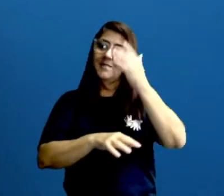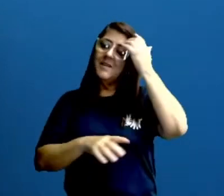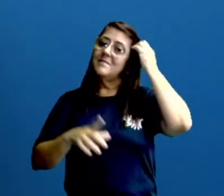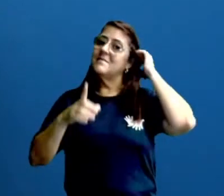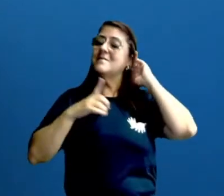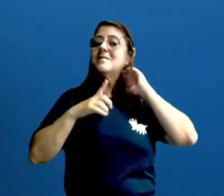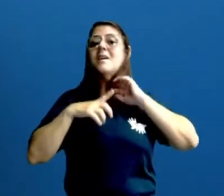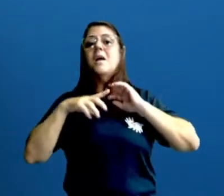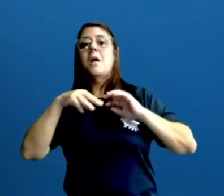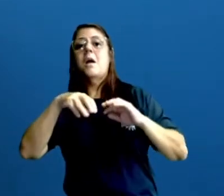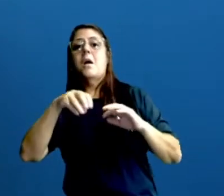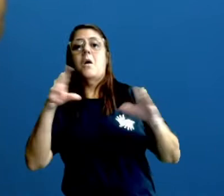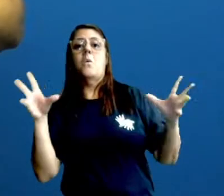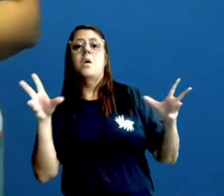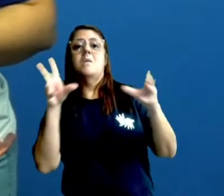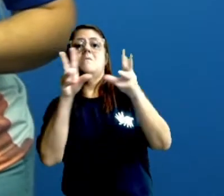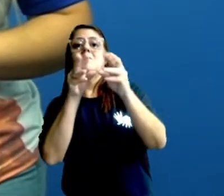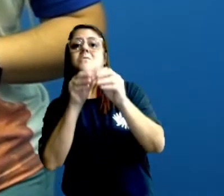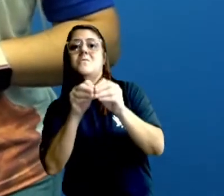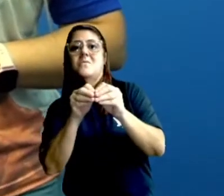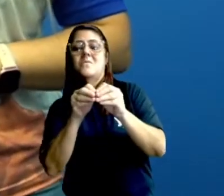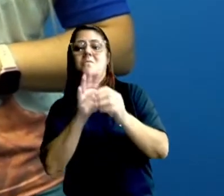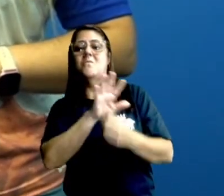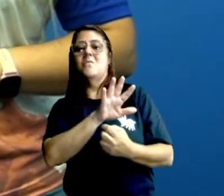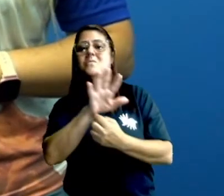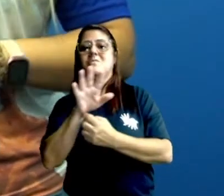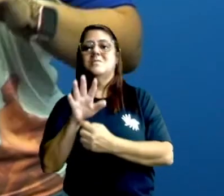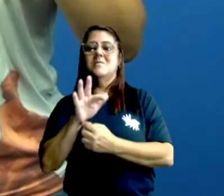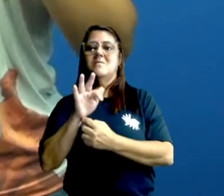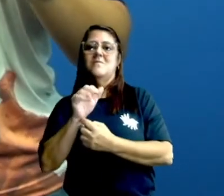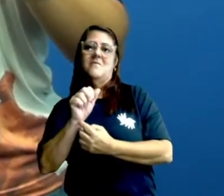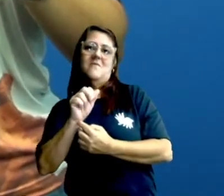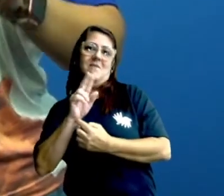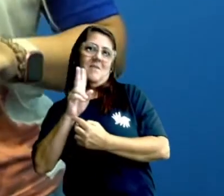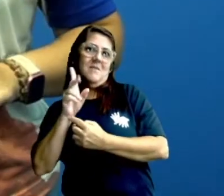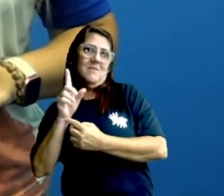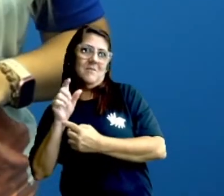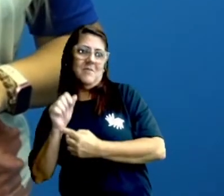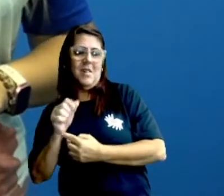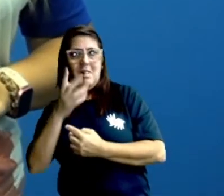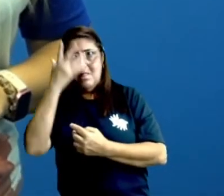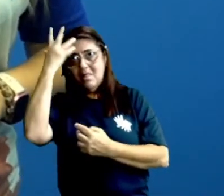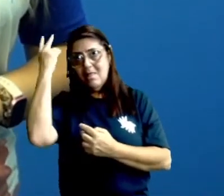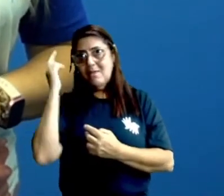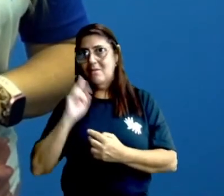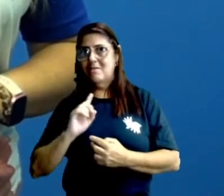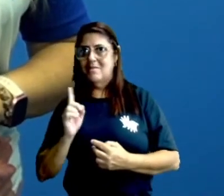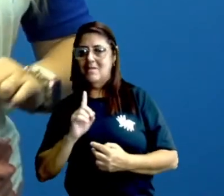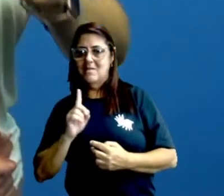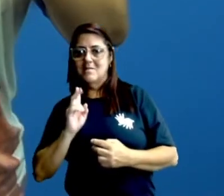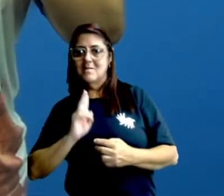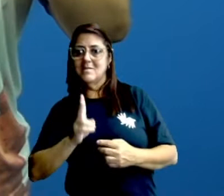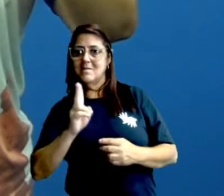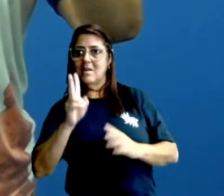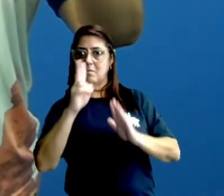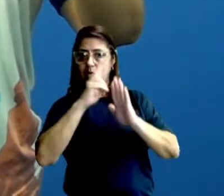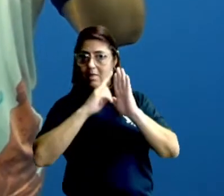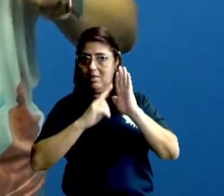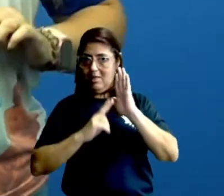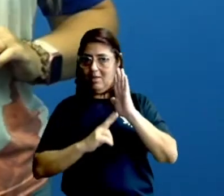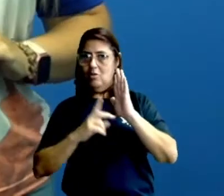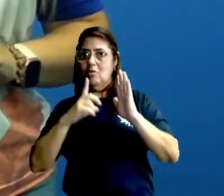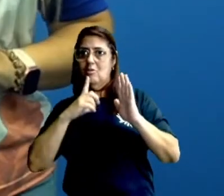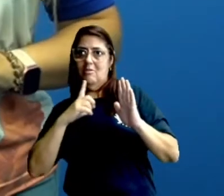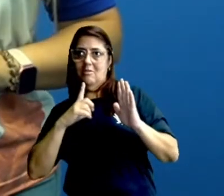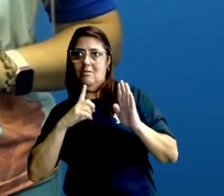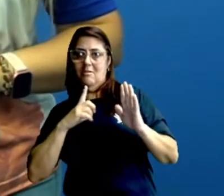tem a moral, indicando que esse texto é uma fábula. Então não se esqueça, toda vez que você vê um textinho em que tiver uma